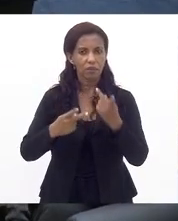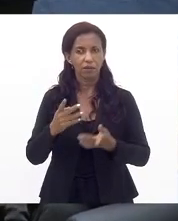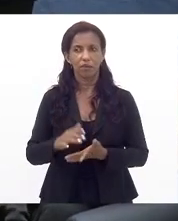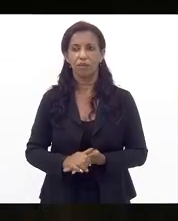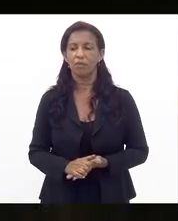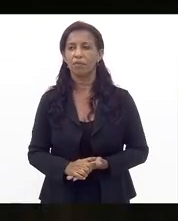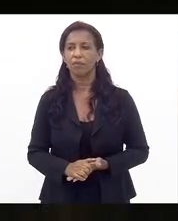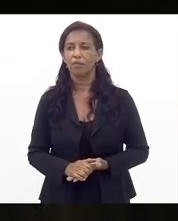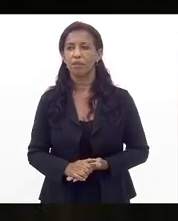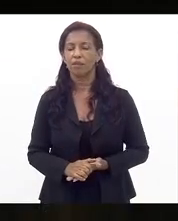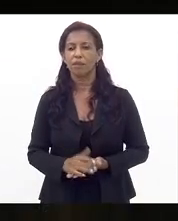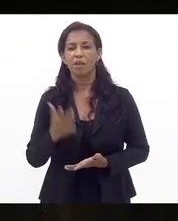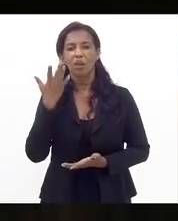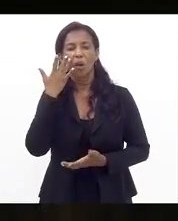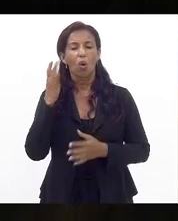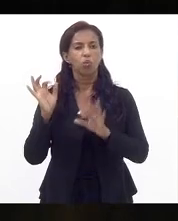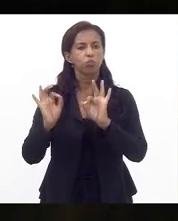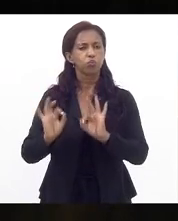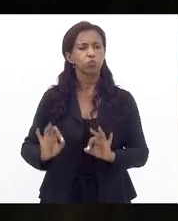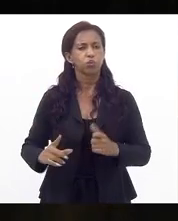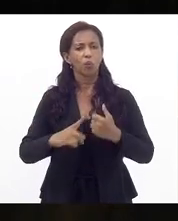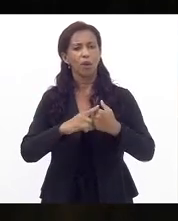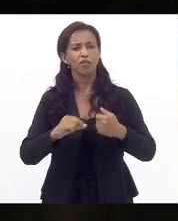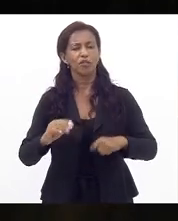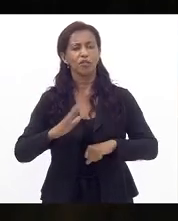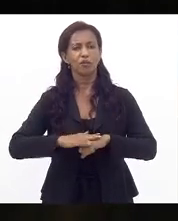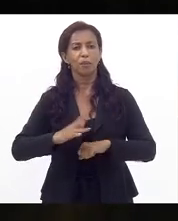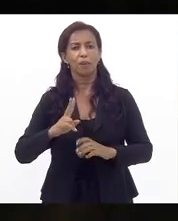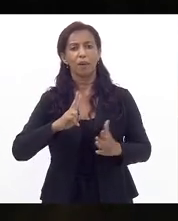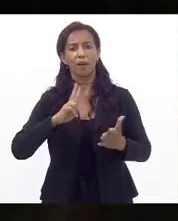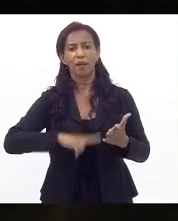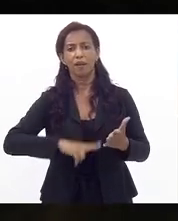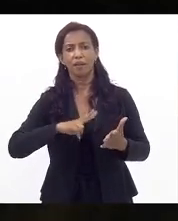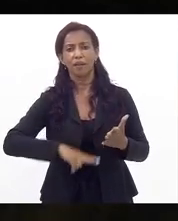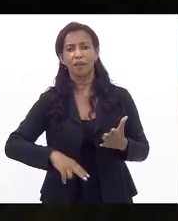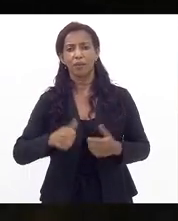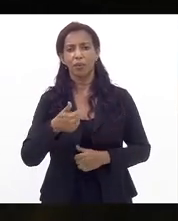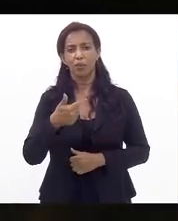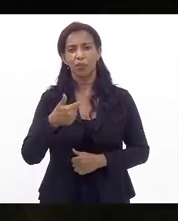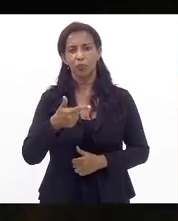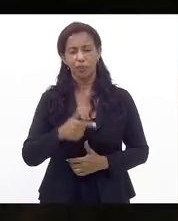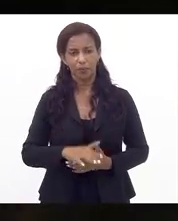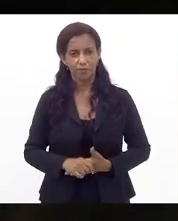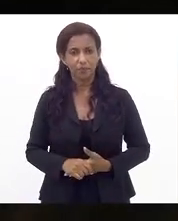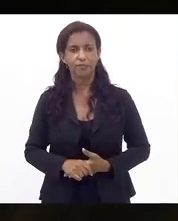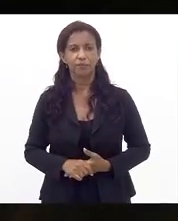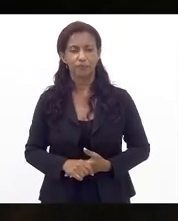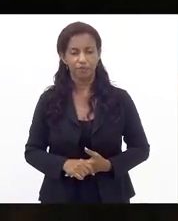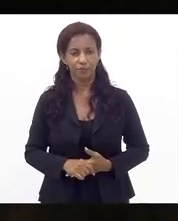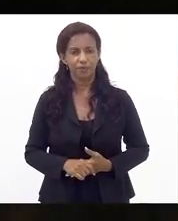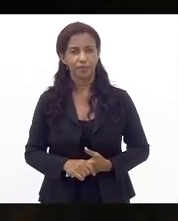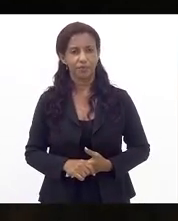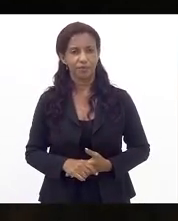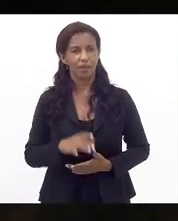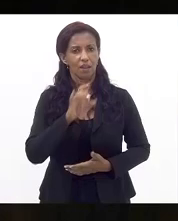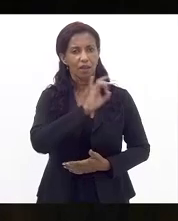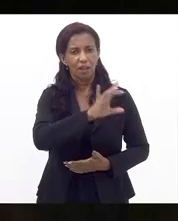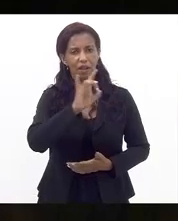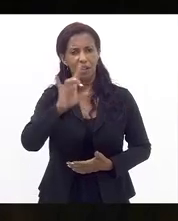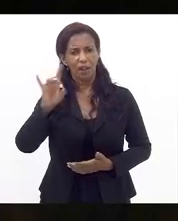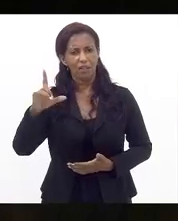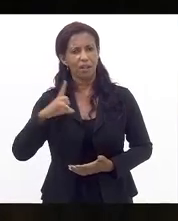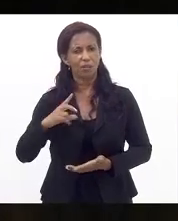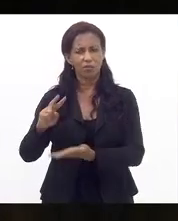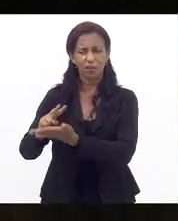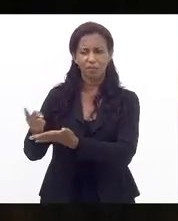no eu acho que nem um artigo foi mais lido naquilo que o artigo 12 do Decreto cada um